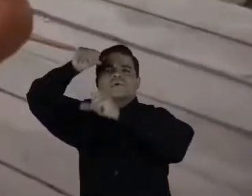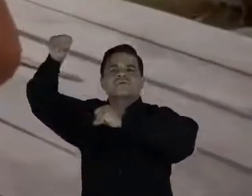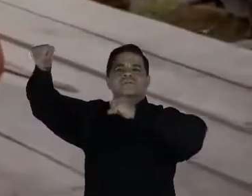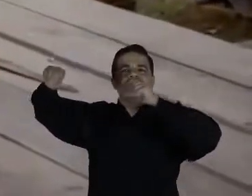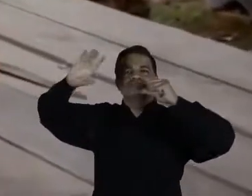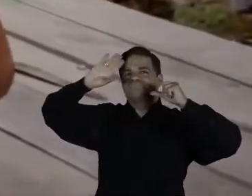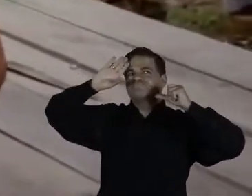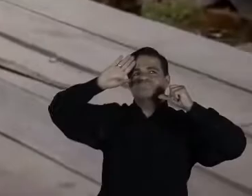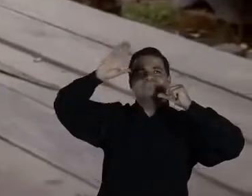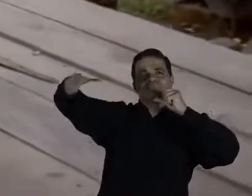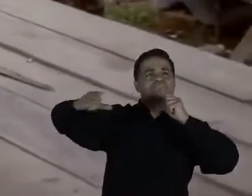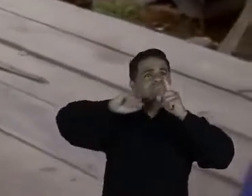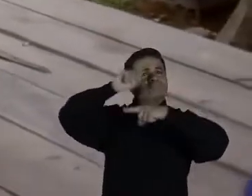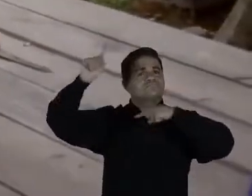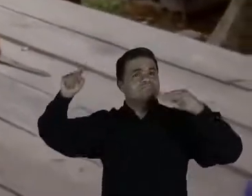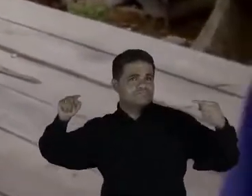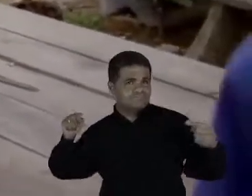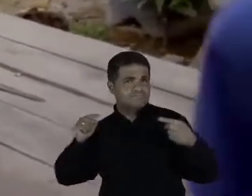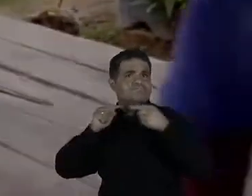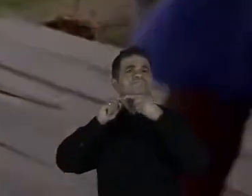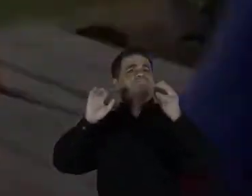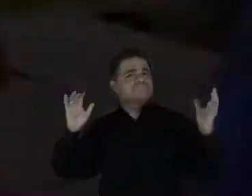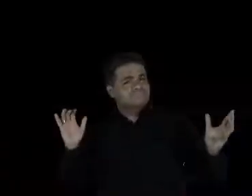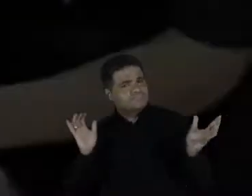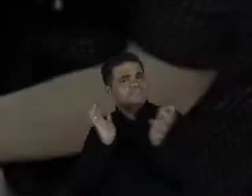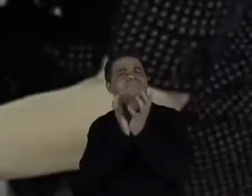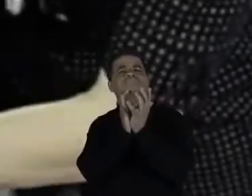priorizar a finalidade em vez do lucro.